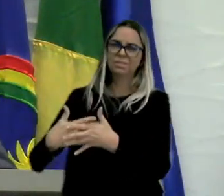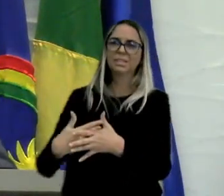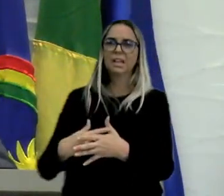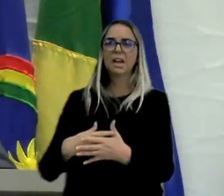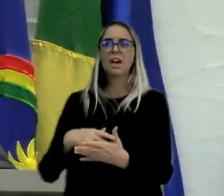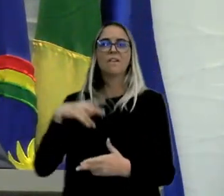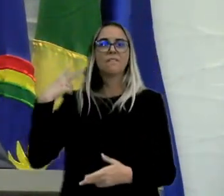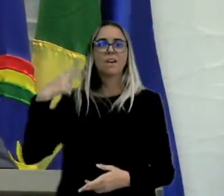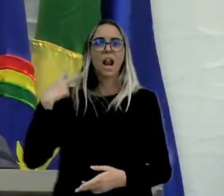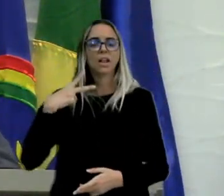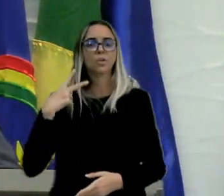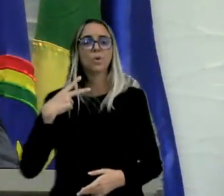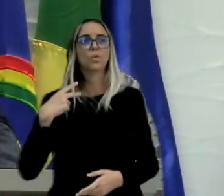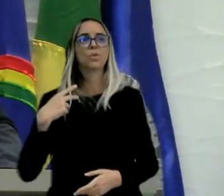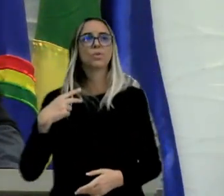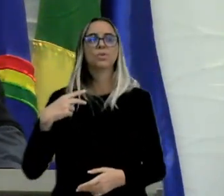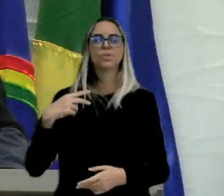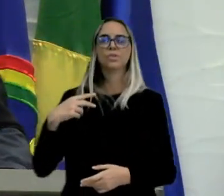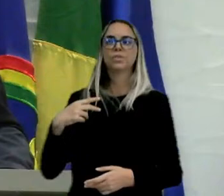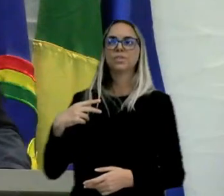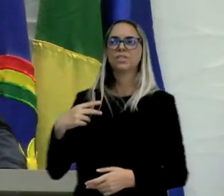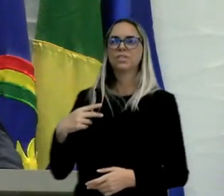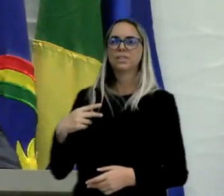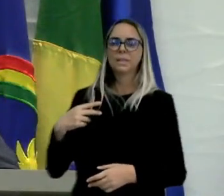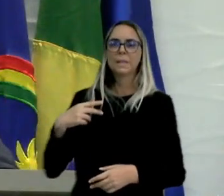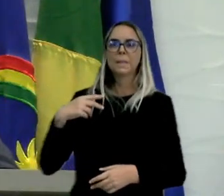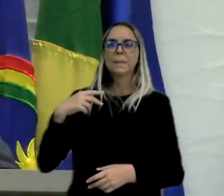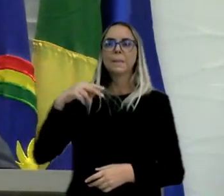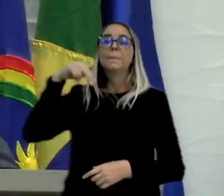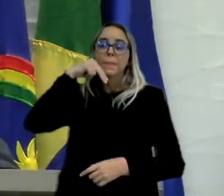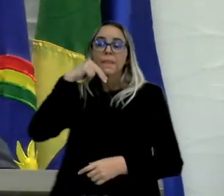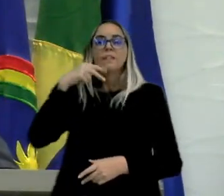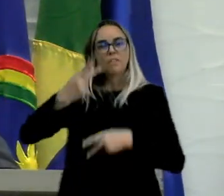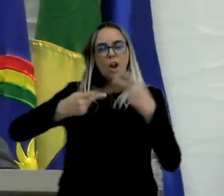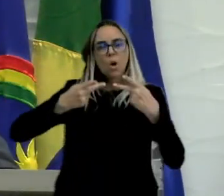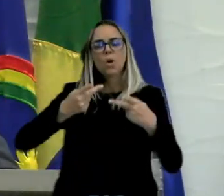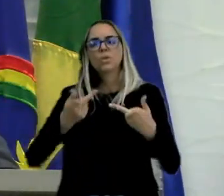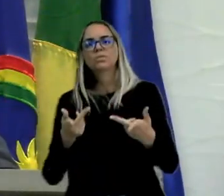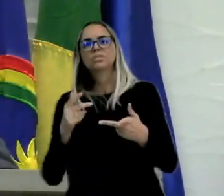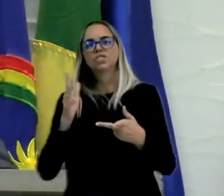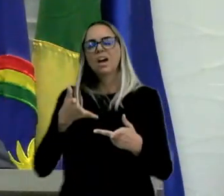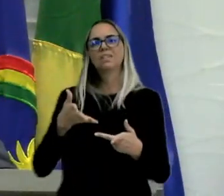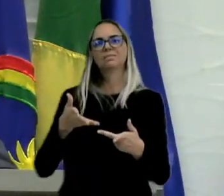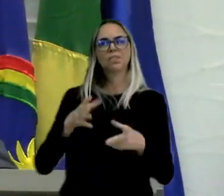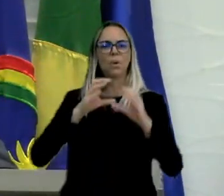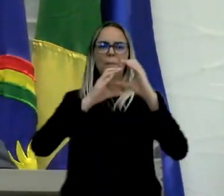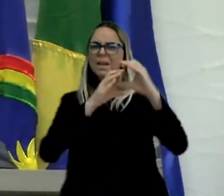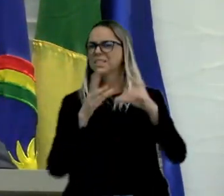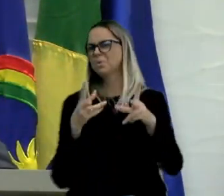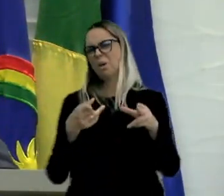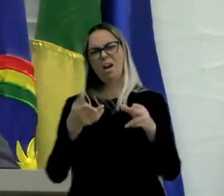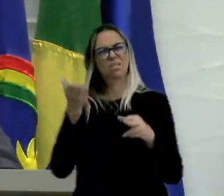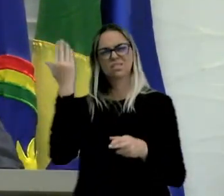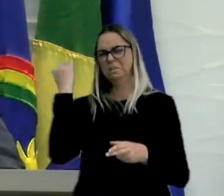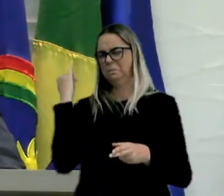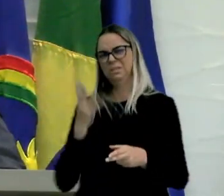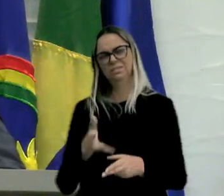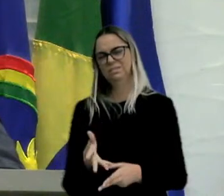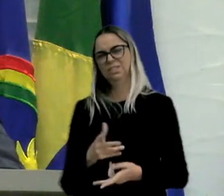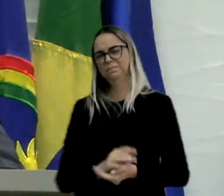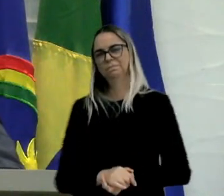ali que desde que entrou nessa casa que vê essa Compesa com essa mesma conversa e nós somos